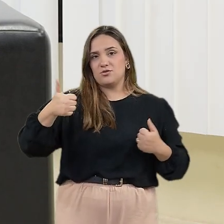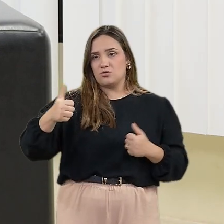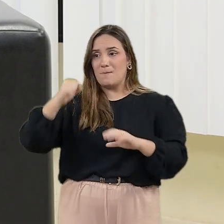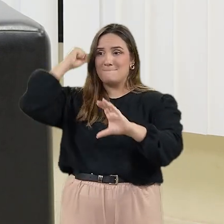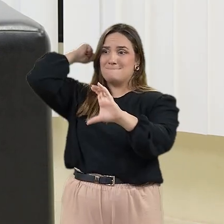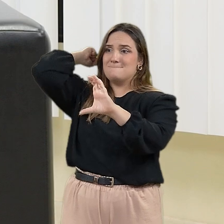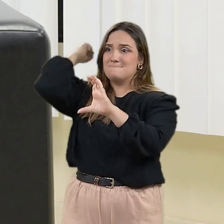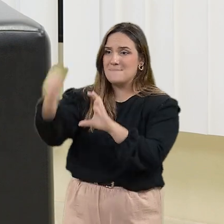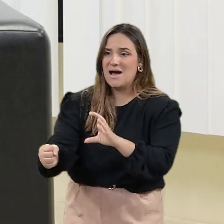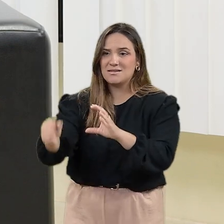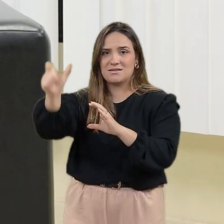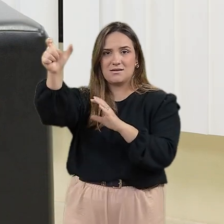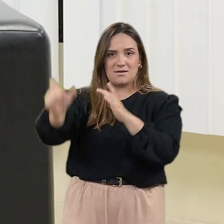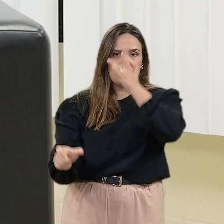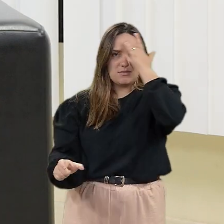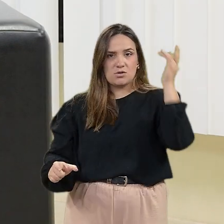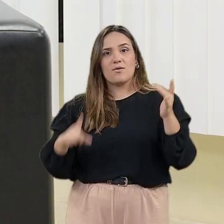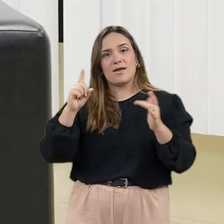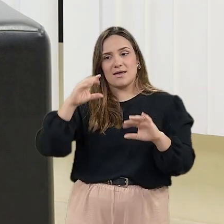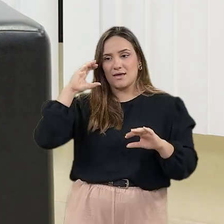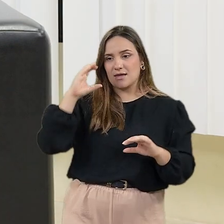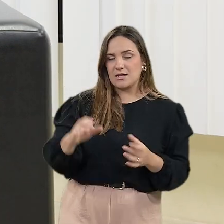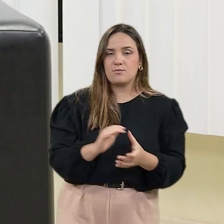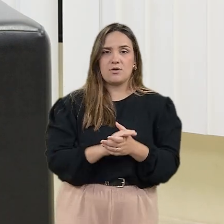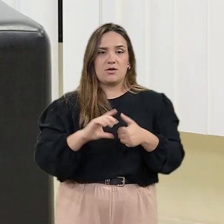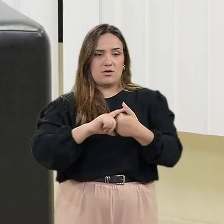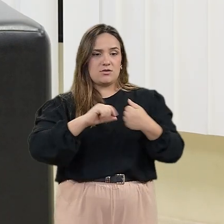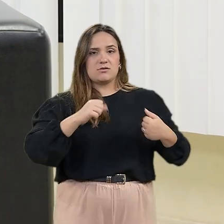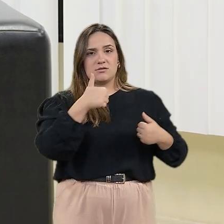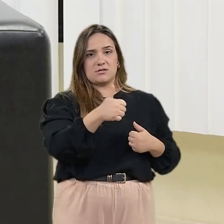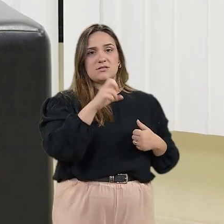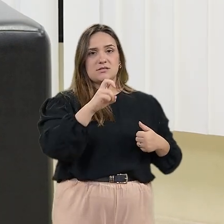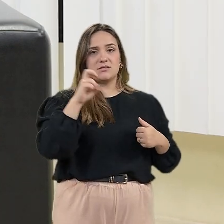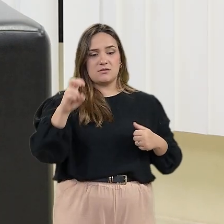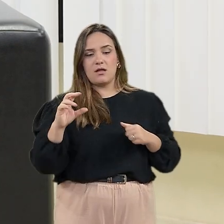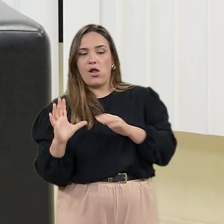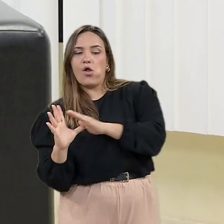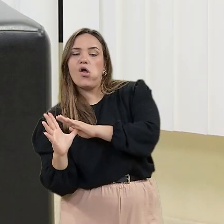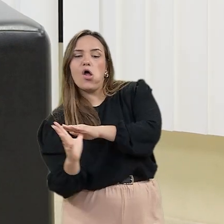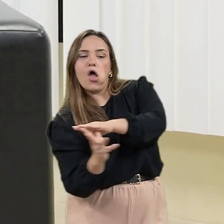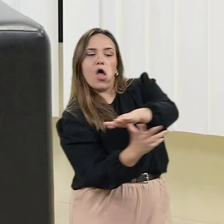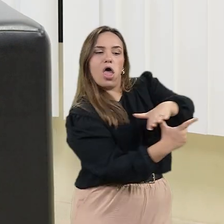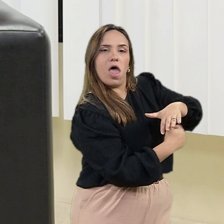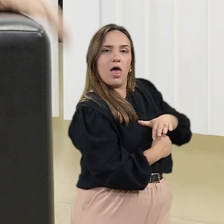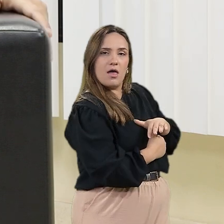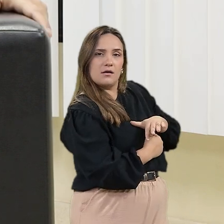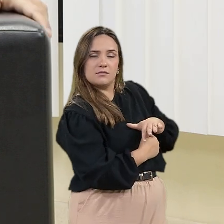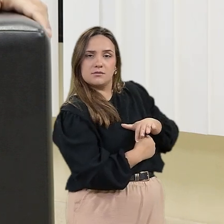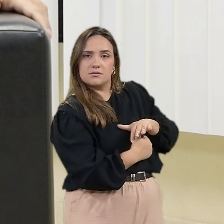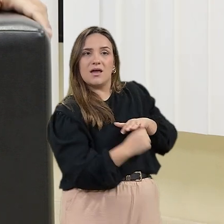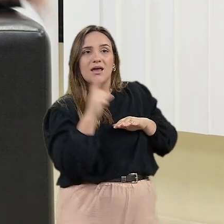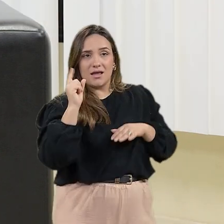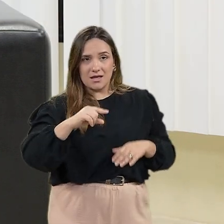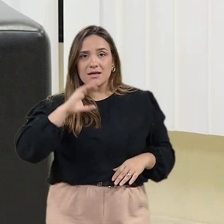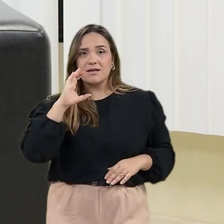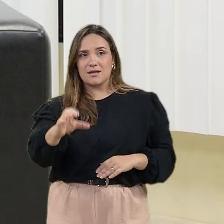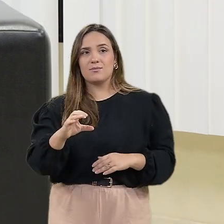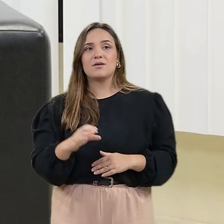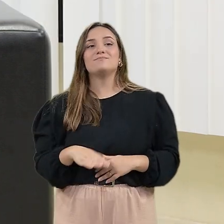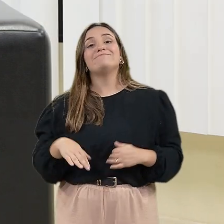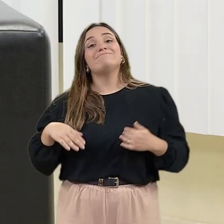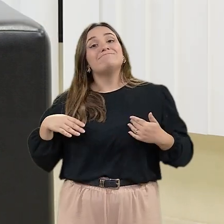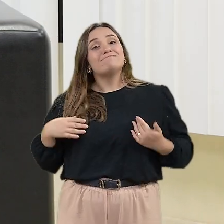mesmo, matar alguém é um crime. O artigo 155, subtrair coisa alheia móvel. Então